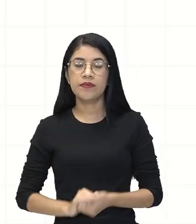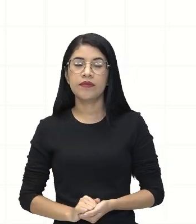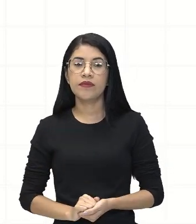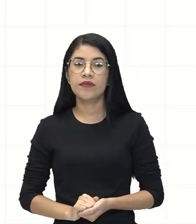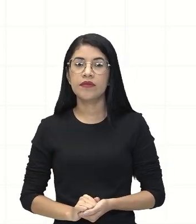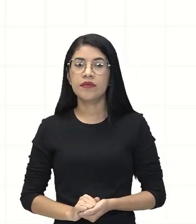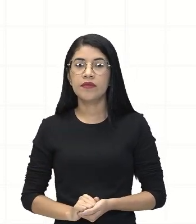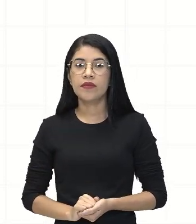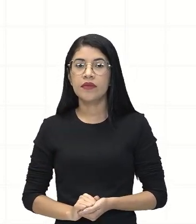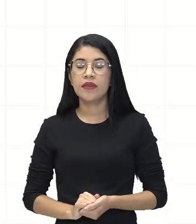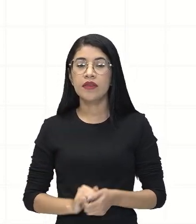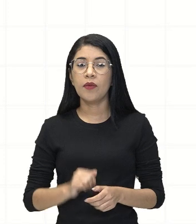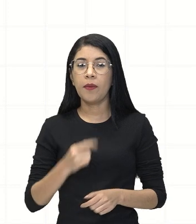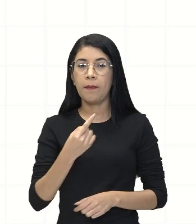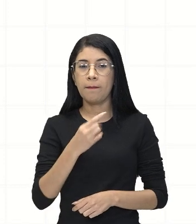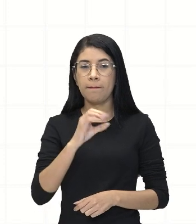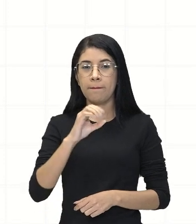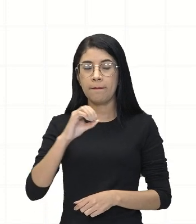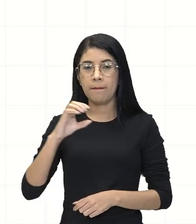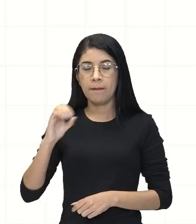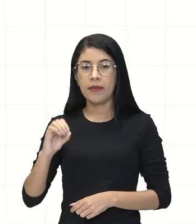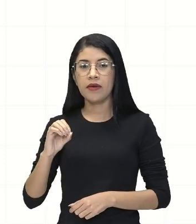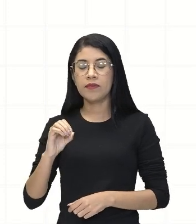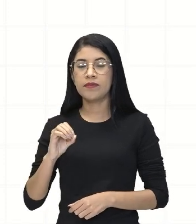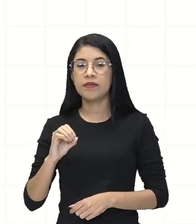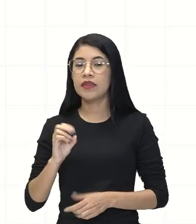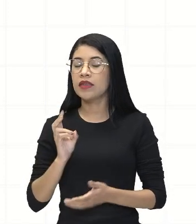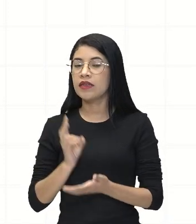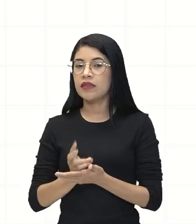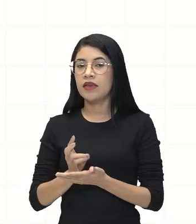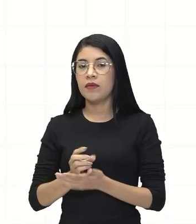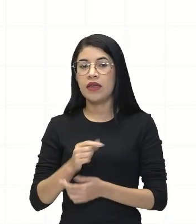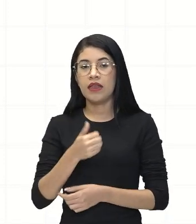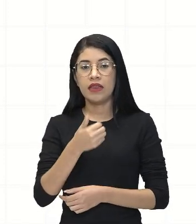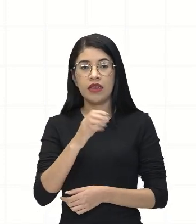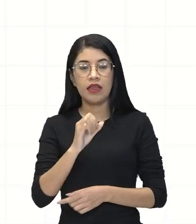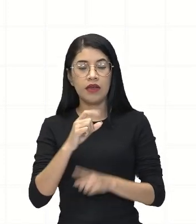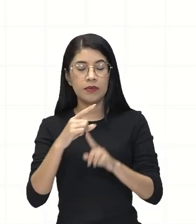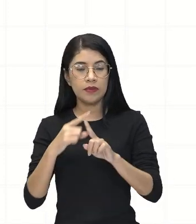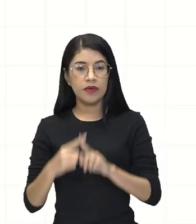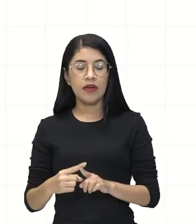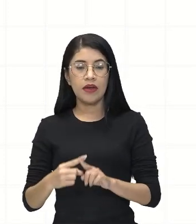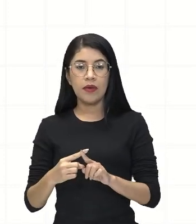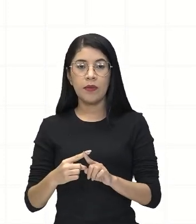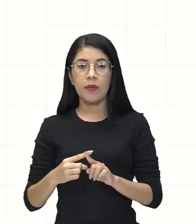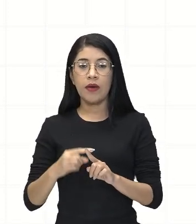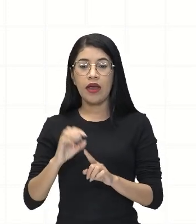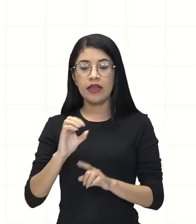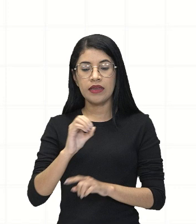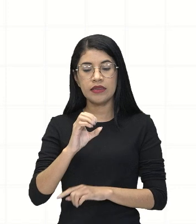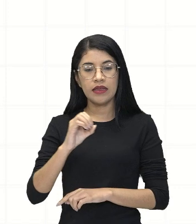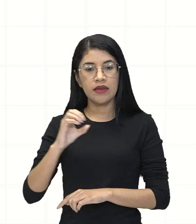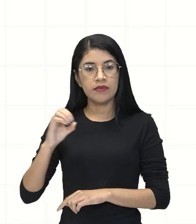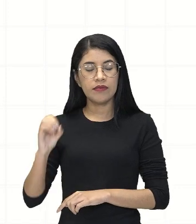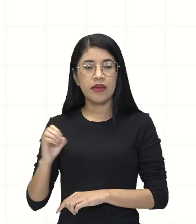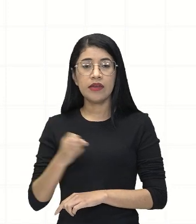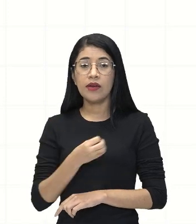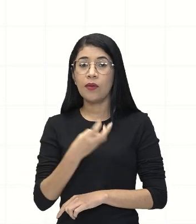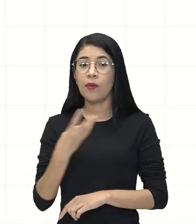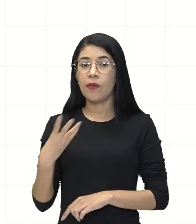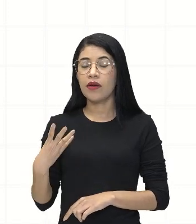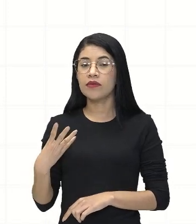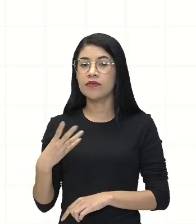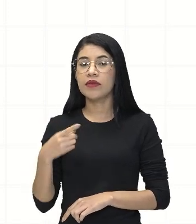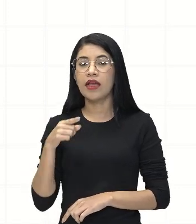sabe que 1000, toda vez que a gente tem um múltiplo de 10, vai ser 10 elevado ao número de zeros. Quantos zeros eu tenho?